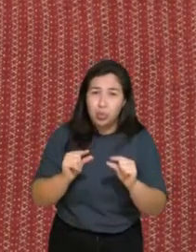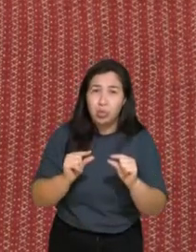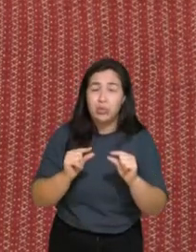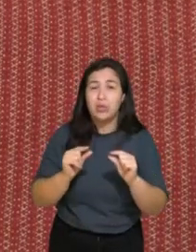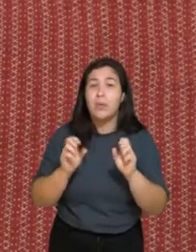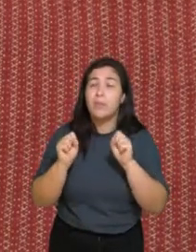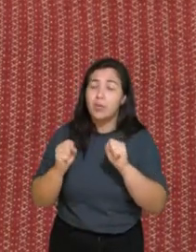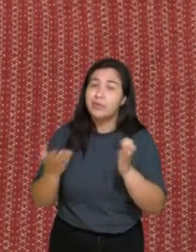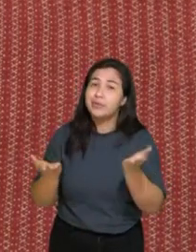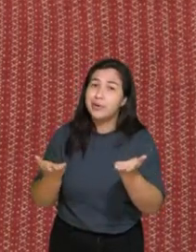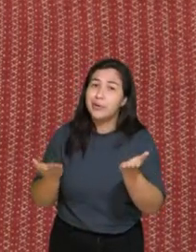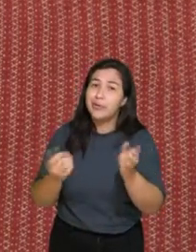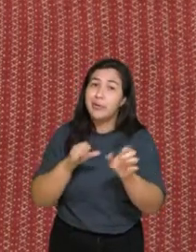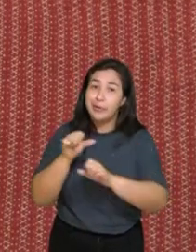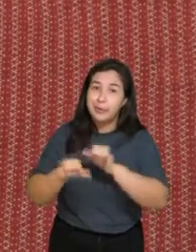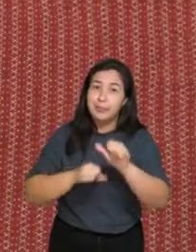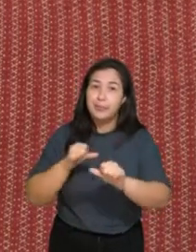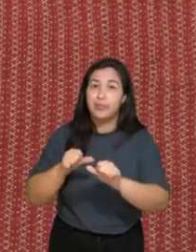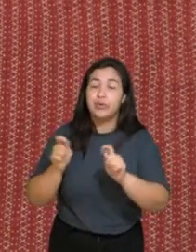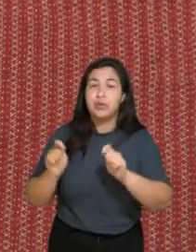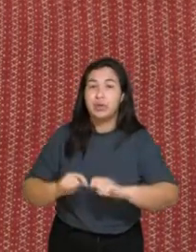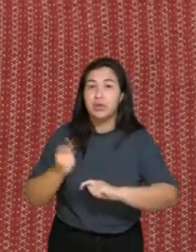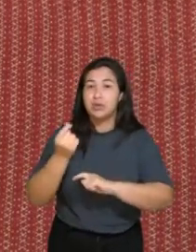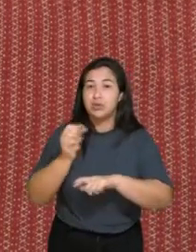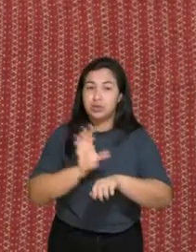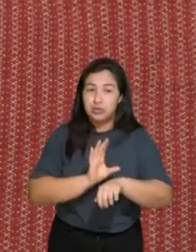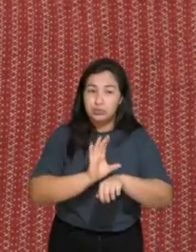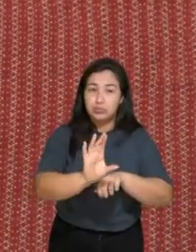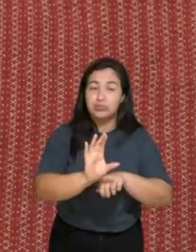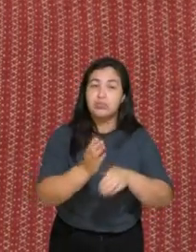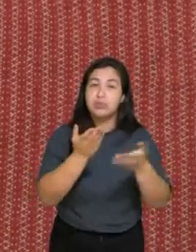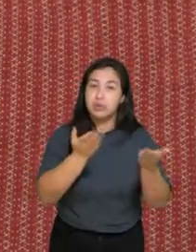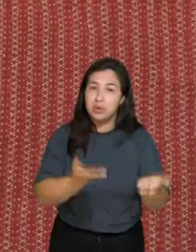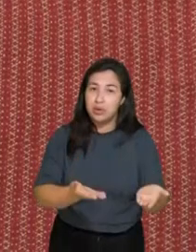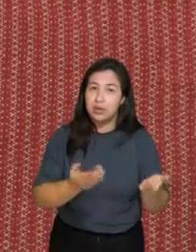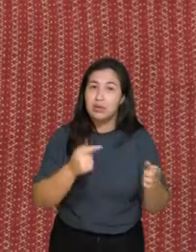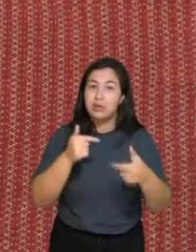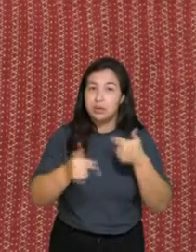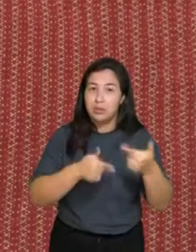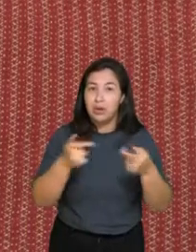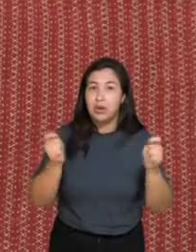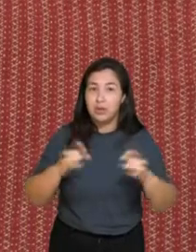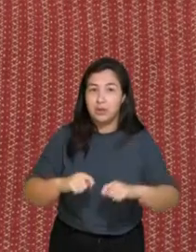possíveis de serem repassados. Então, a derrubada desse veto, como foi dito aqui, houve